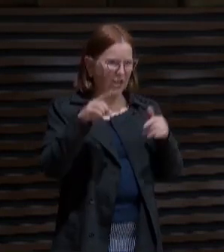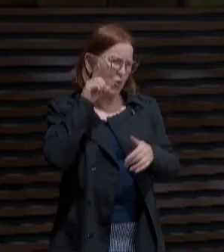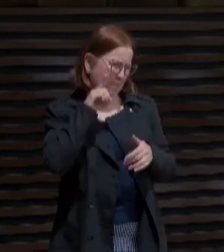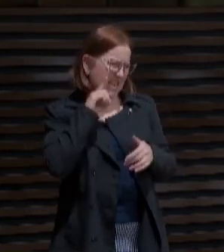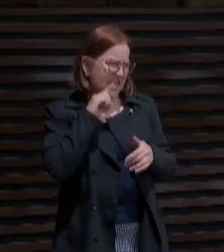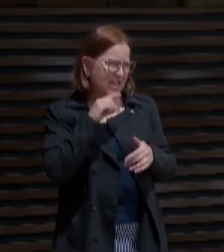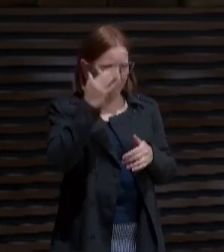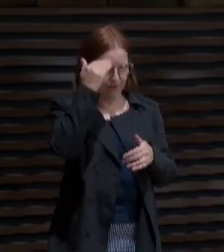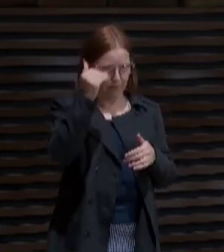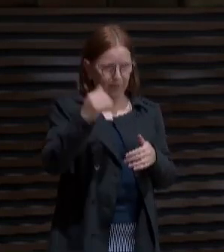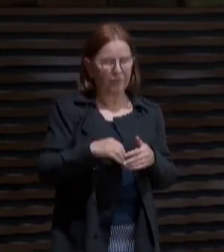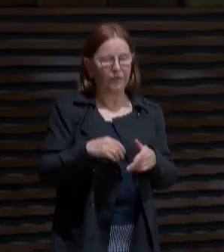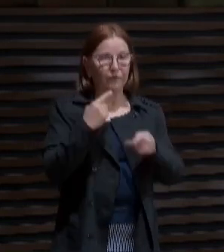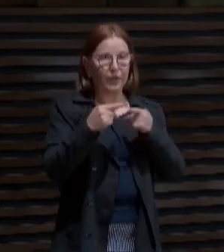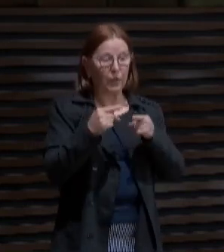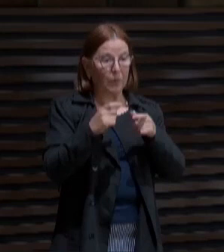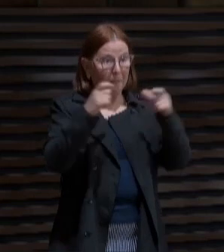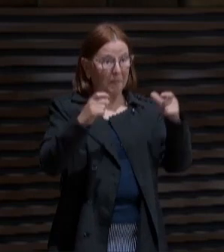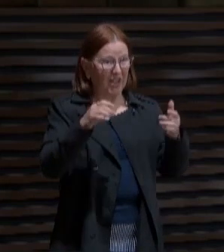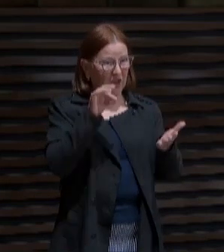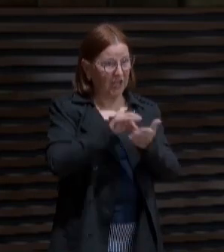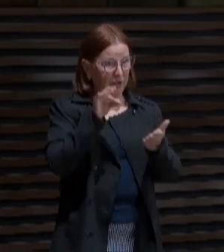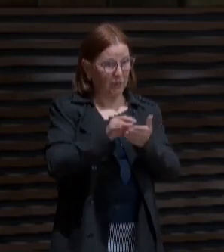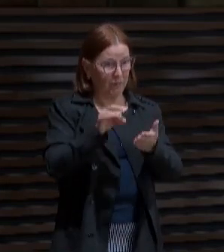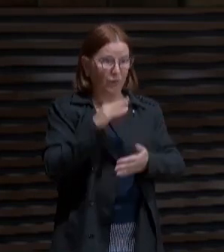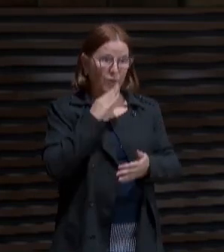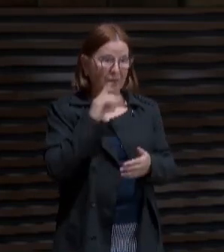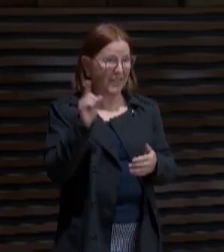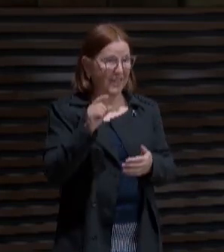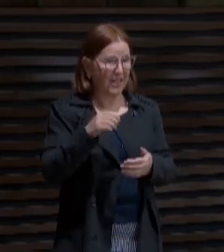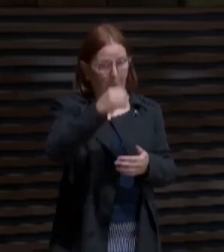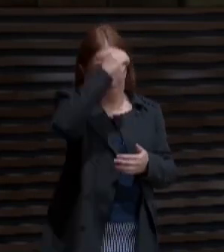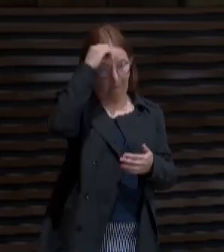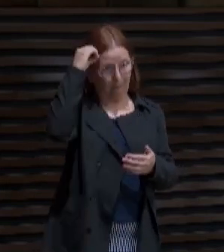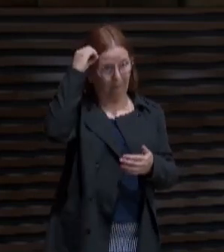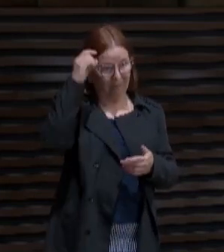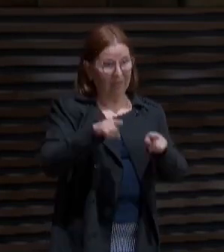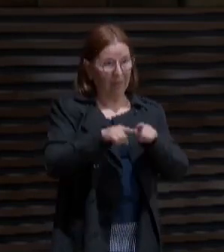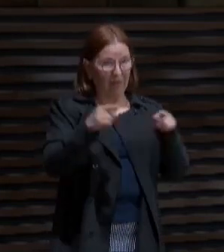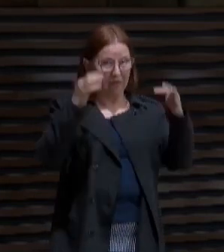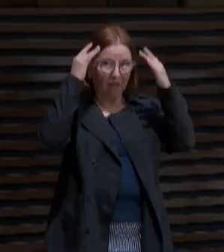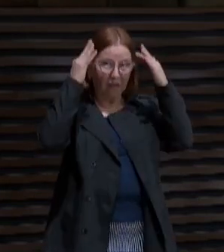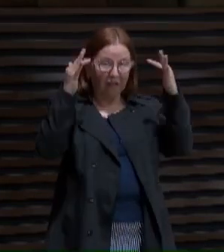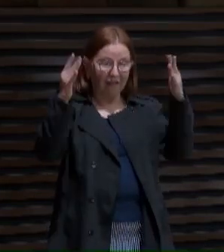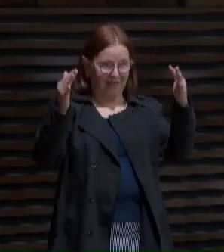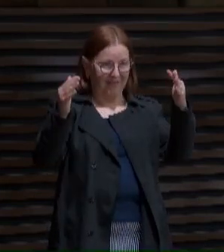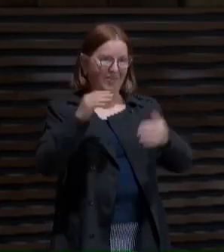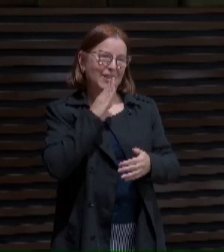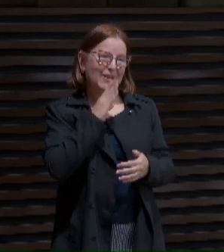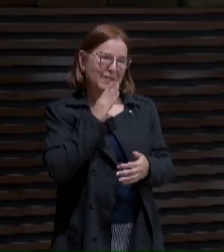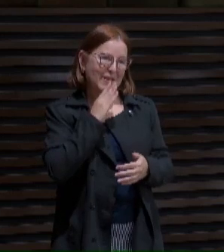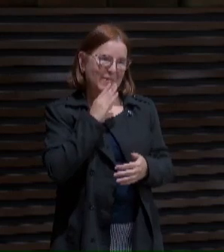do conhecimento não é a ignorância, mas a ilusão do